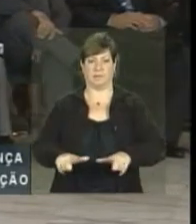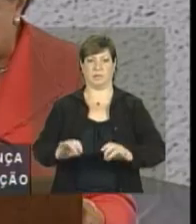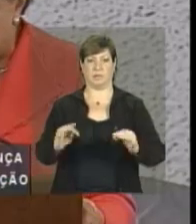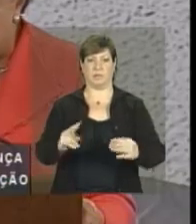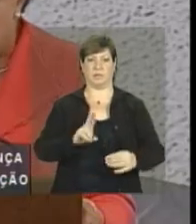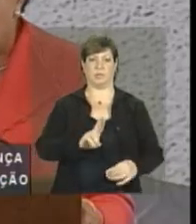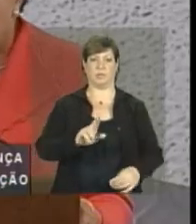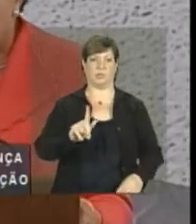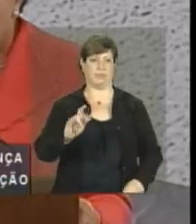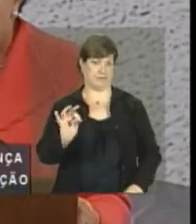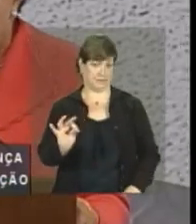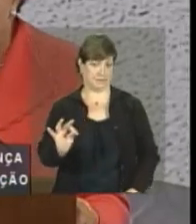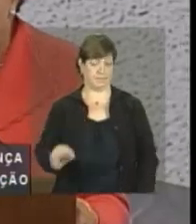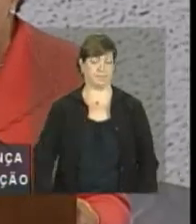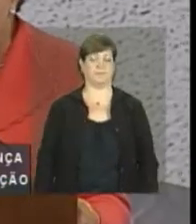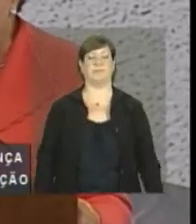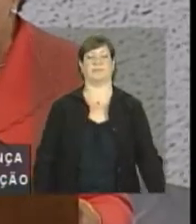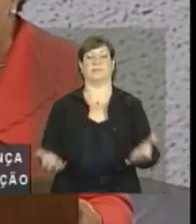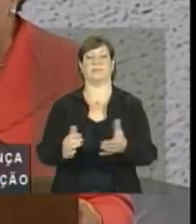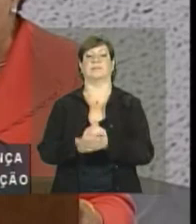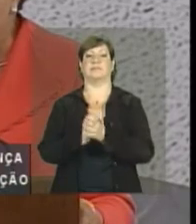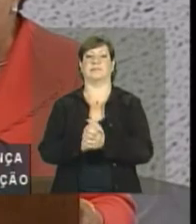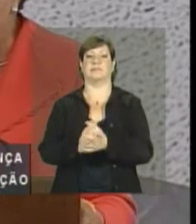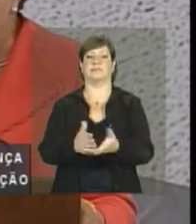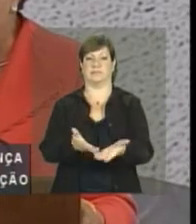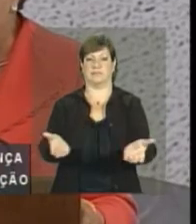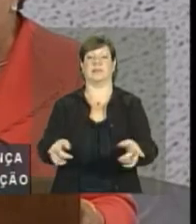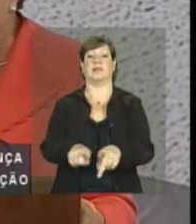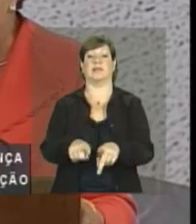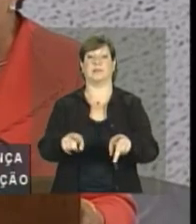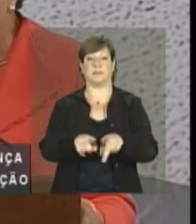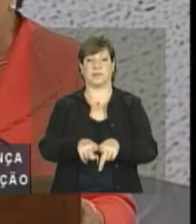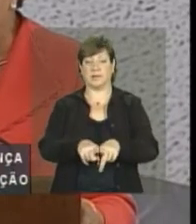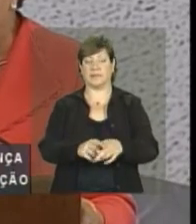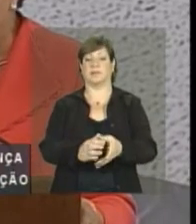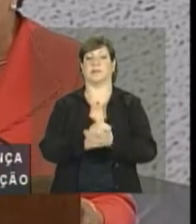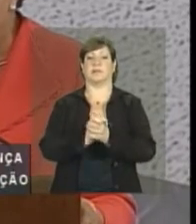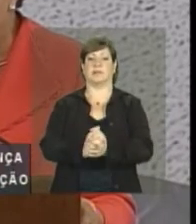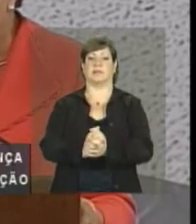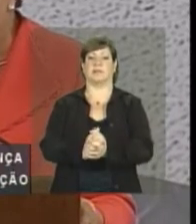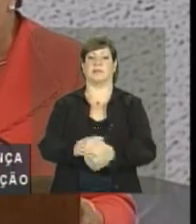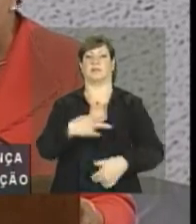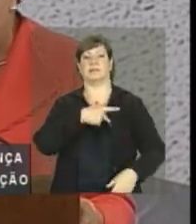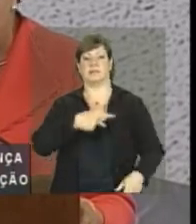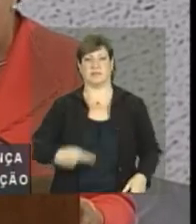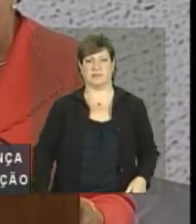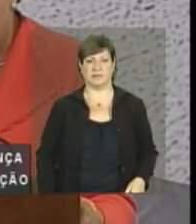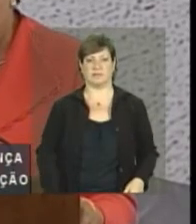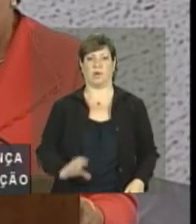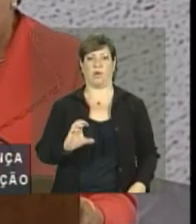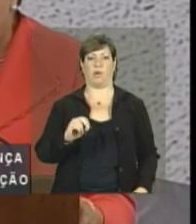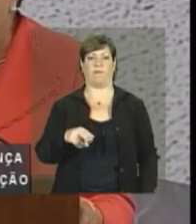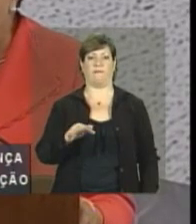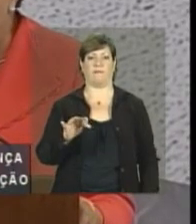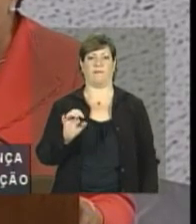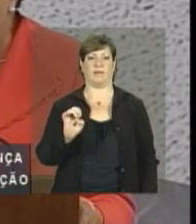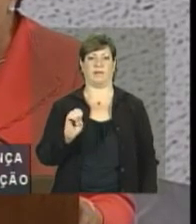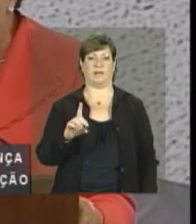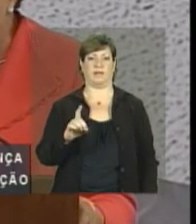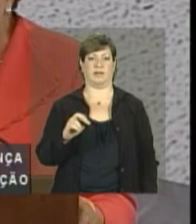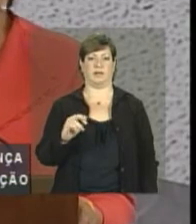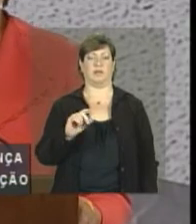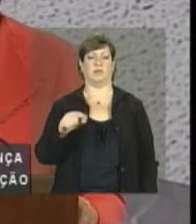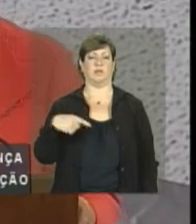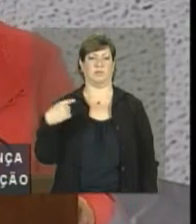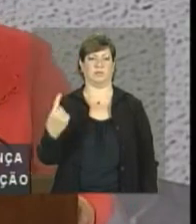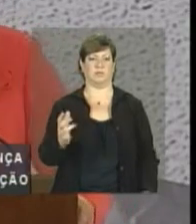UGT. Queria também cumprimentar os senhores presidentes de confederações sindicais, José Gabriel